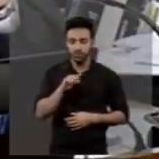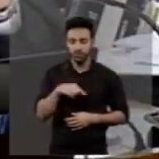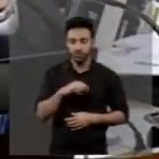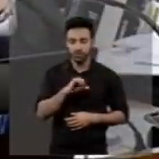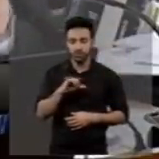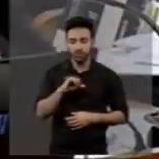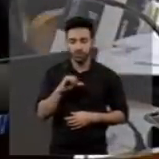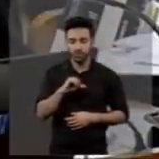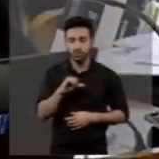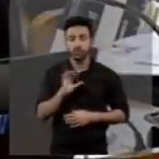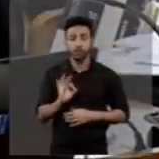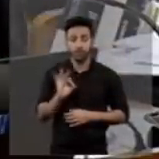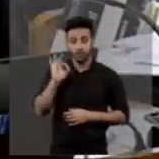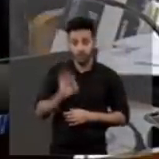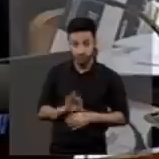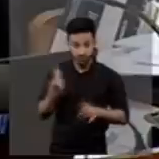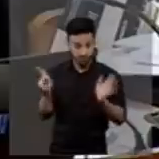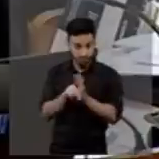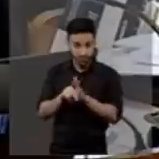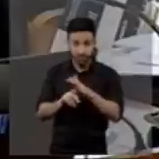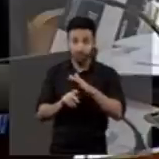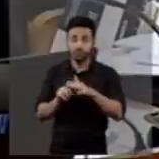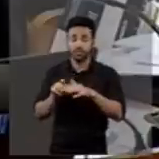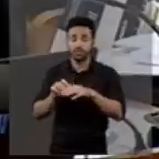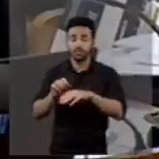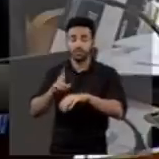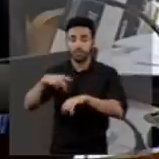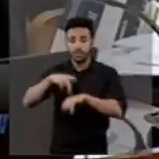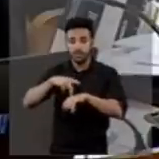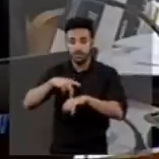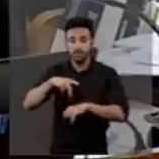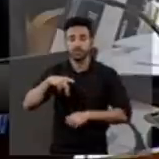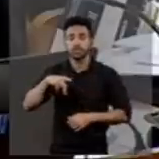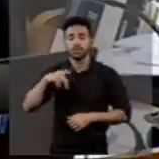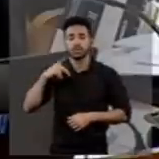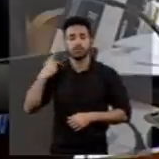99,100% vem diretamente do Paraguai.